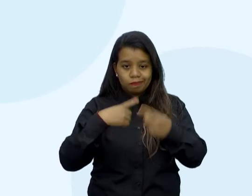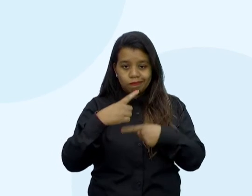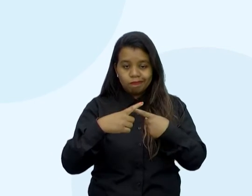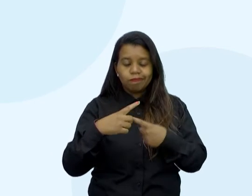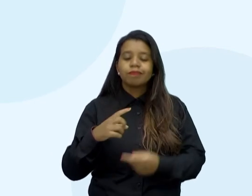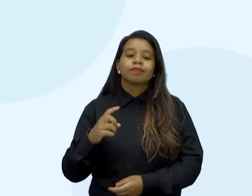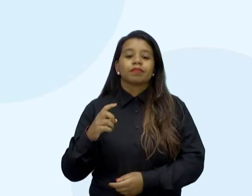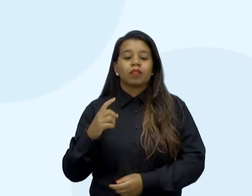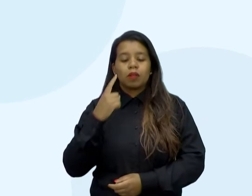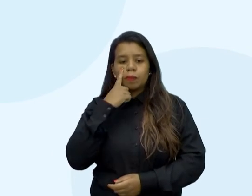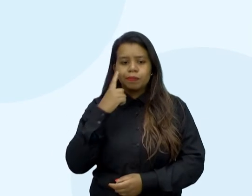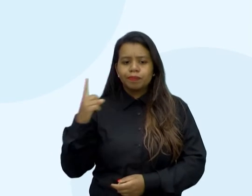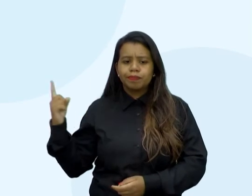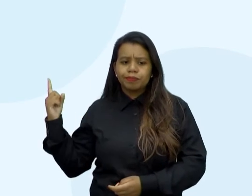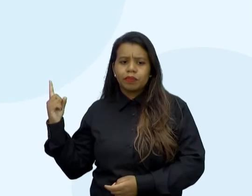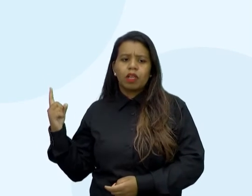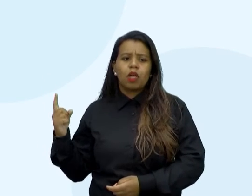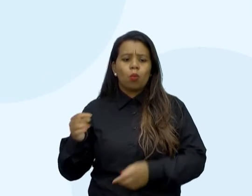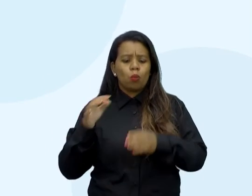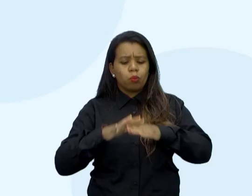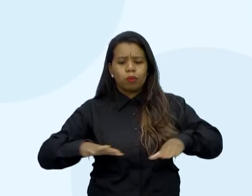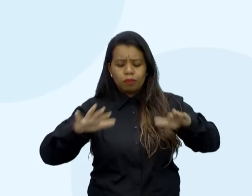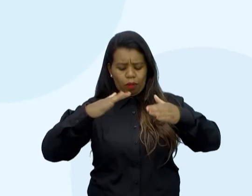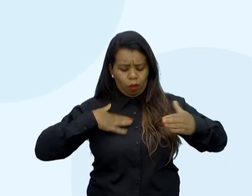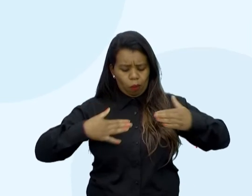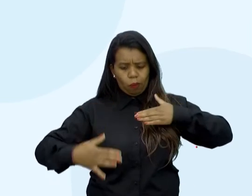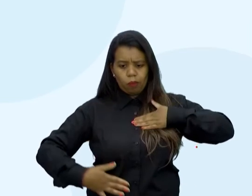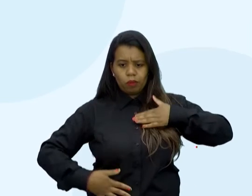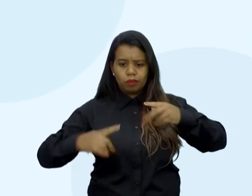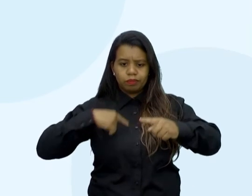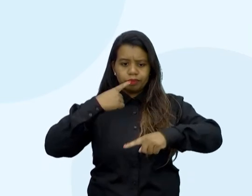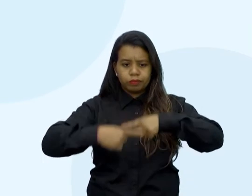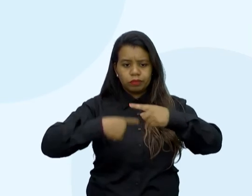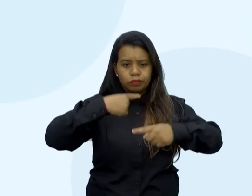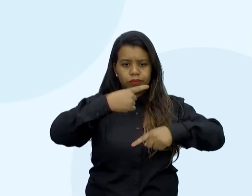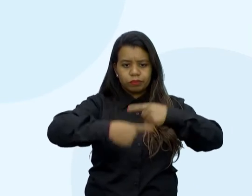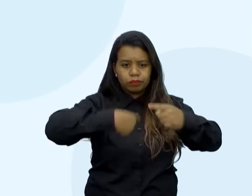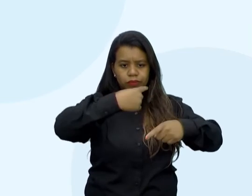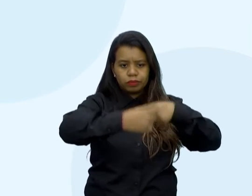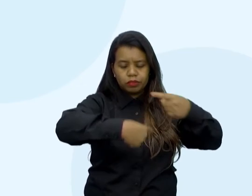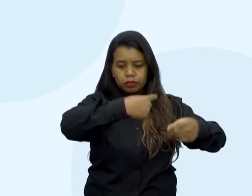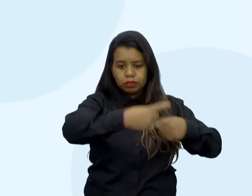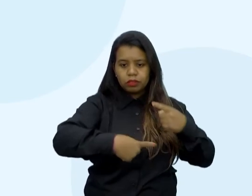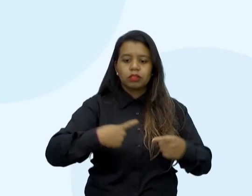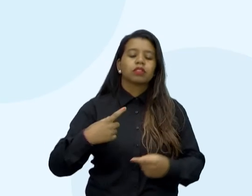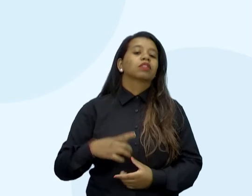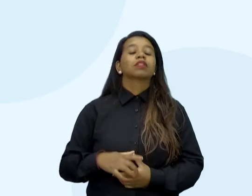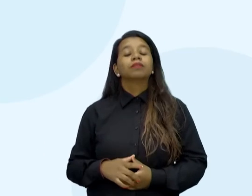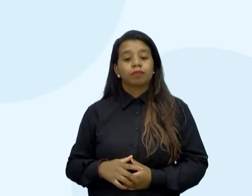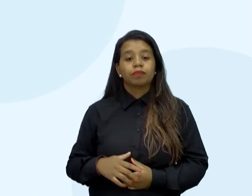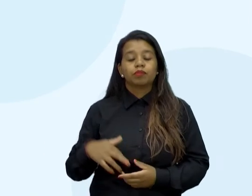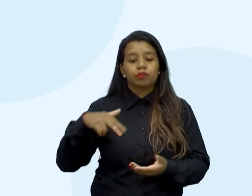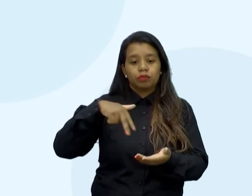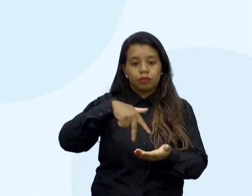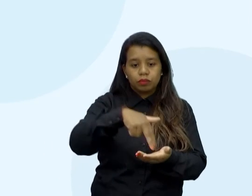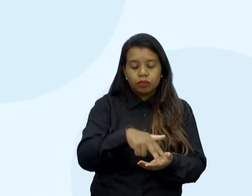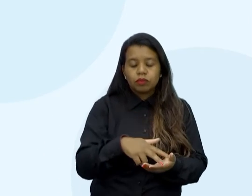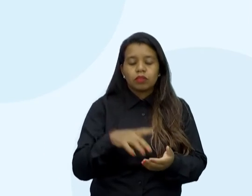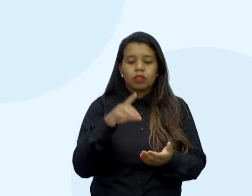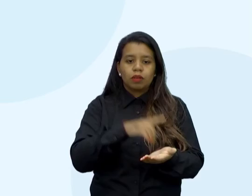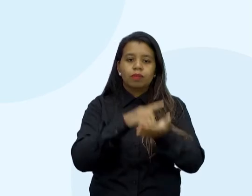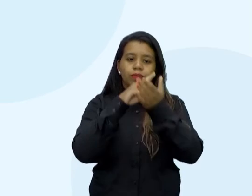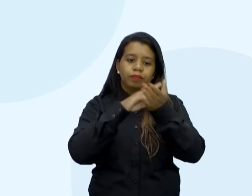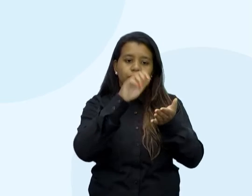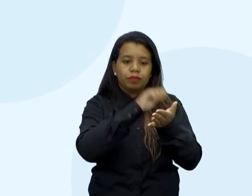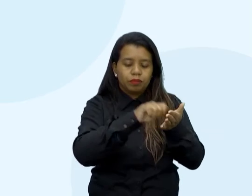um corpo gira, a gente calcula o momento da inércia, print na tela, anota aí no seu livro, no seu caderno de anotações, no